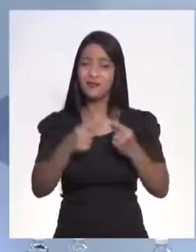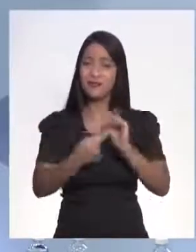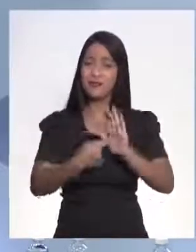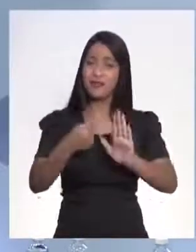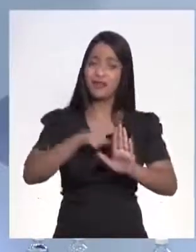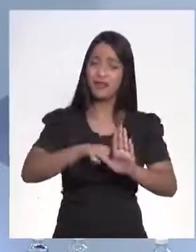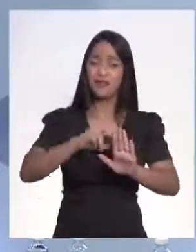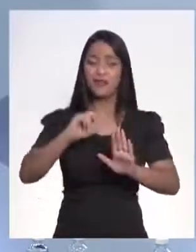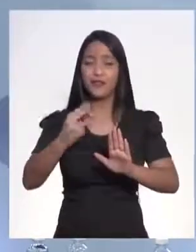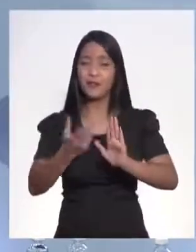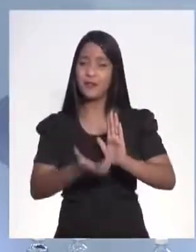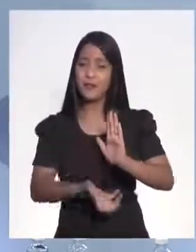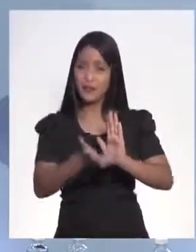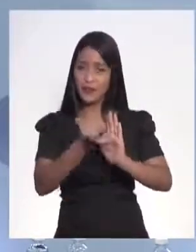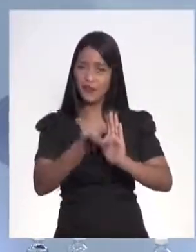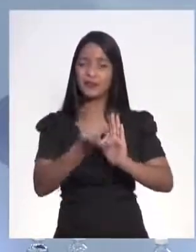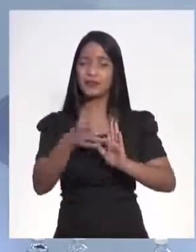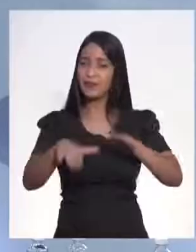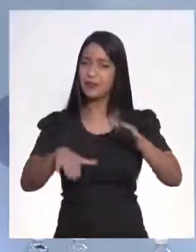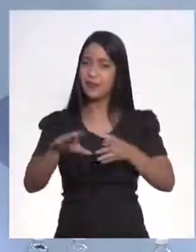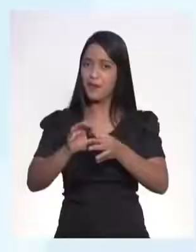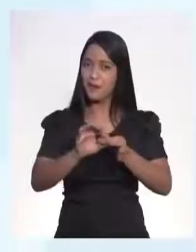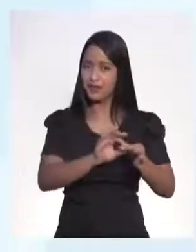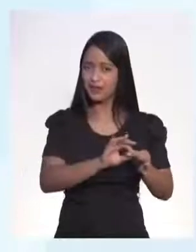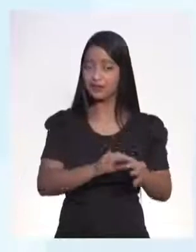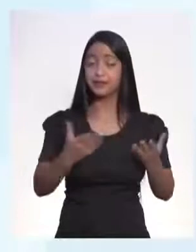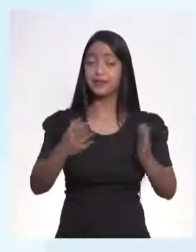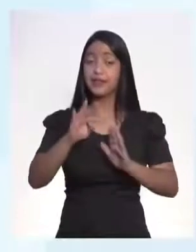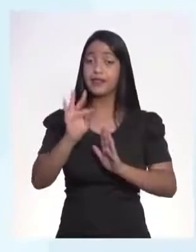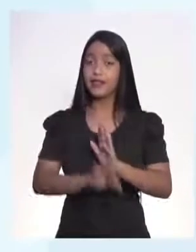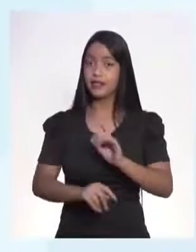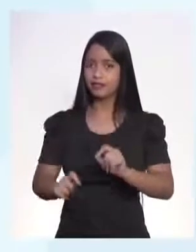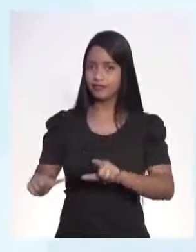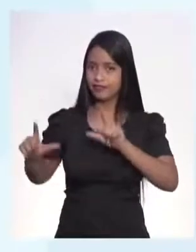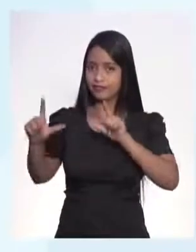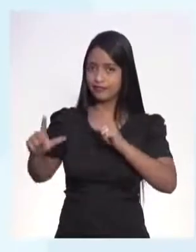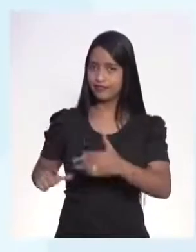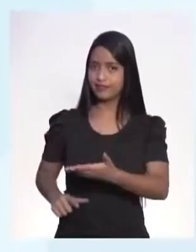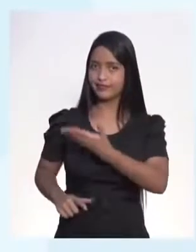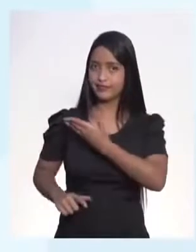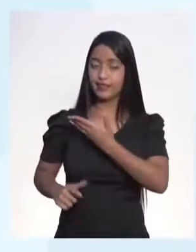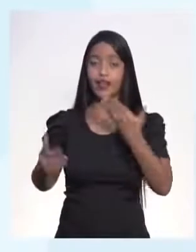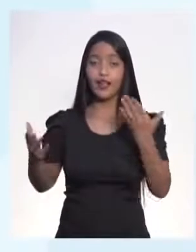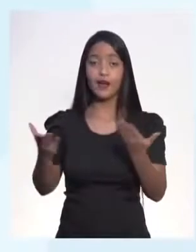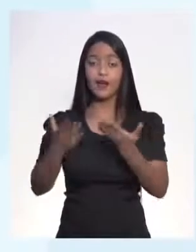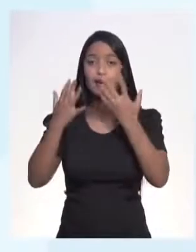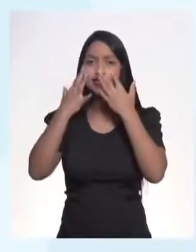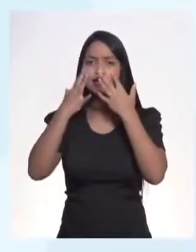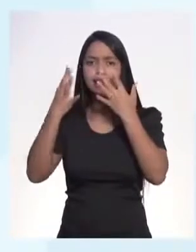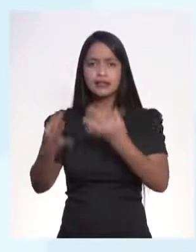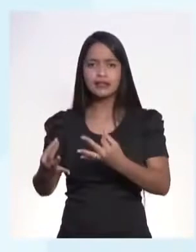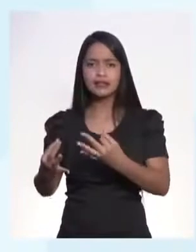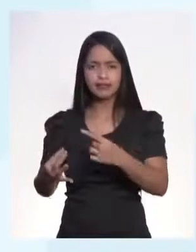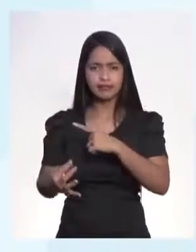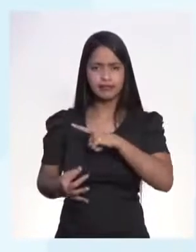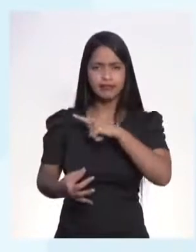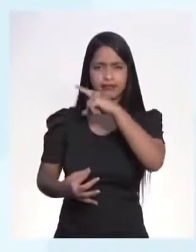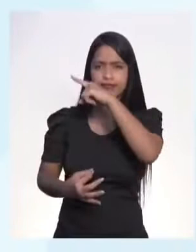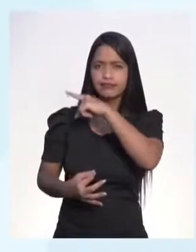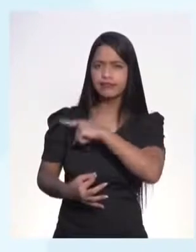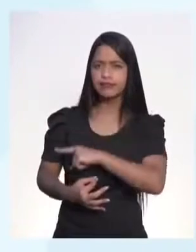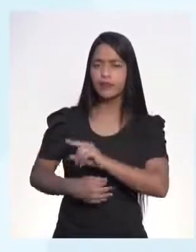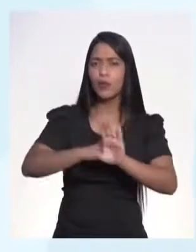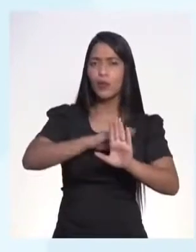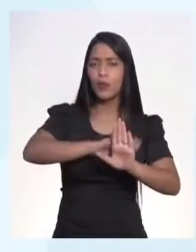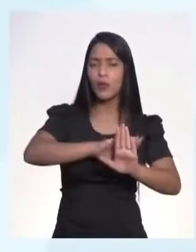você for exagerado mas olha só no texto coloca o dedo na tela para eles presta bem atenção aí tem alguma coisa em